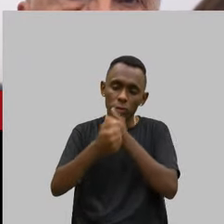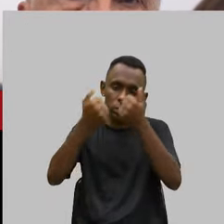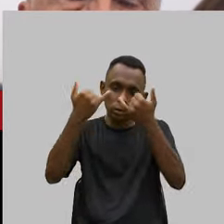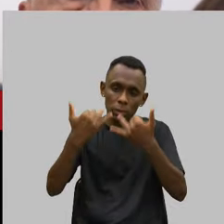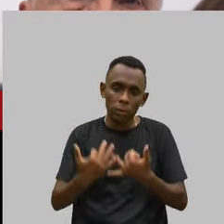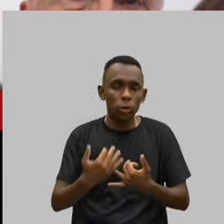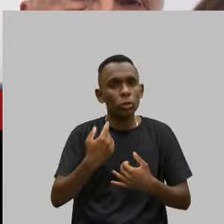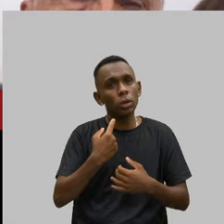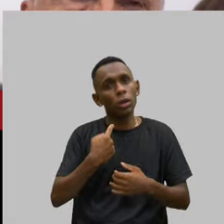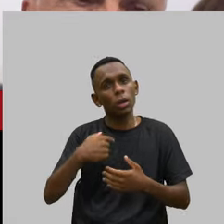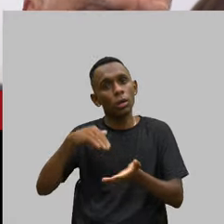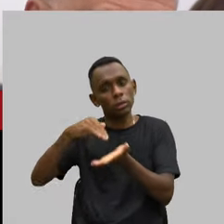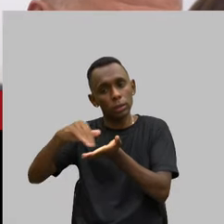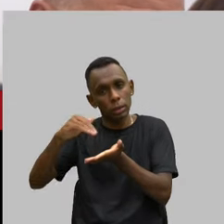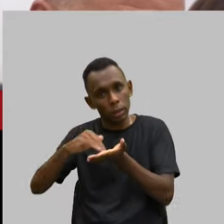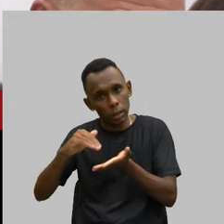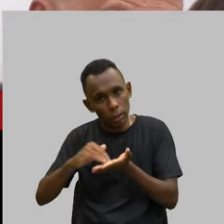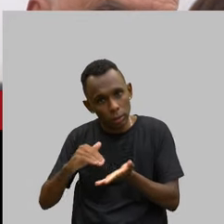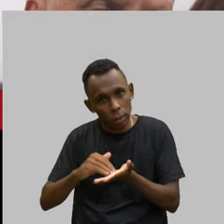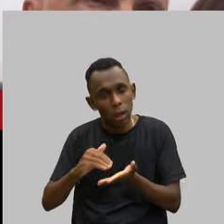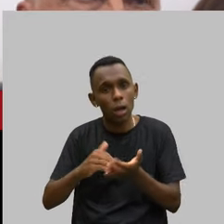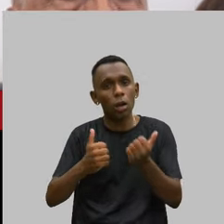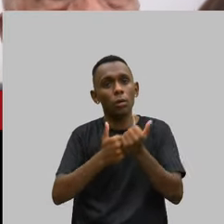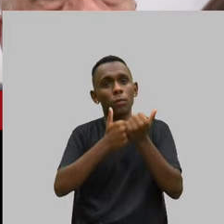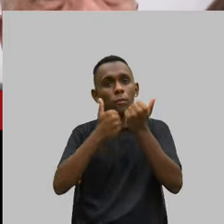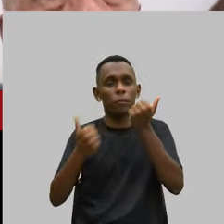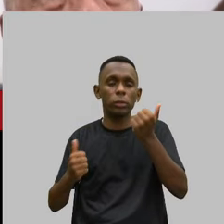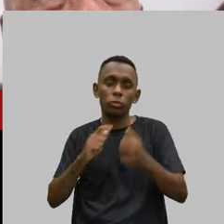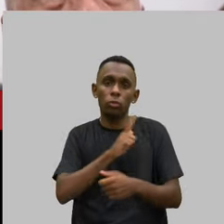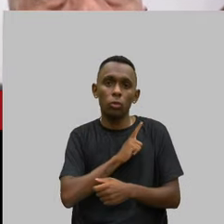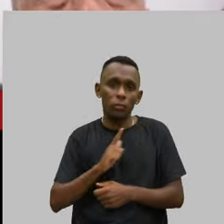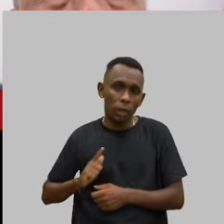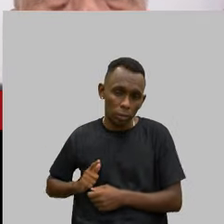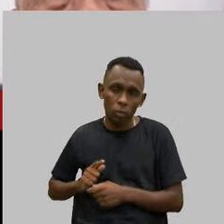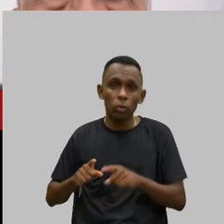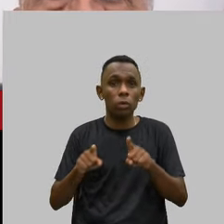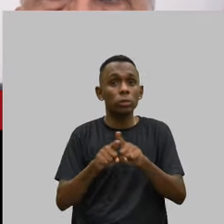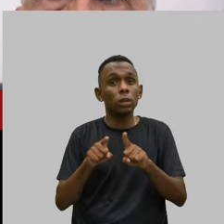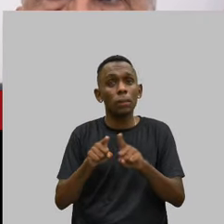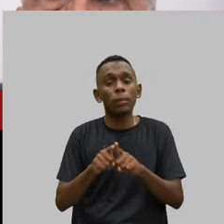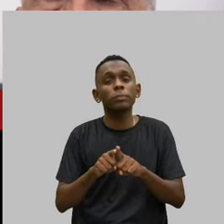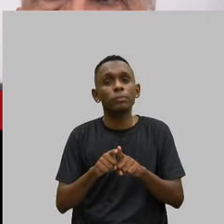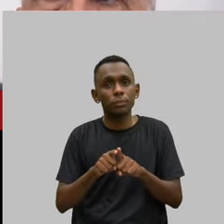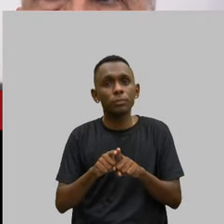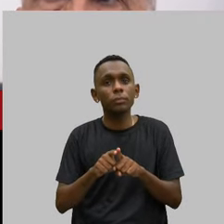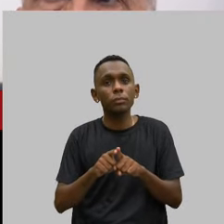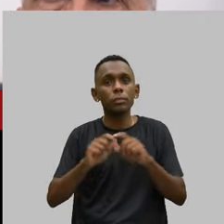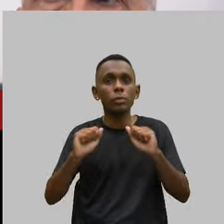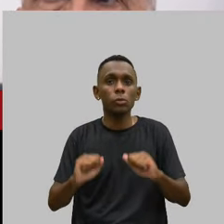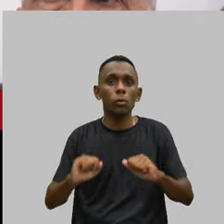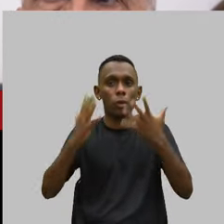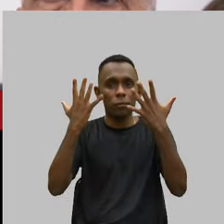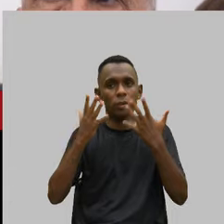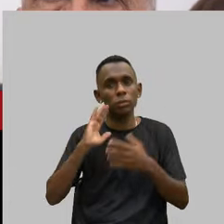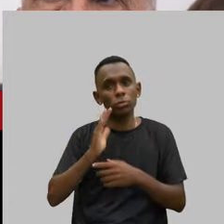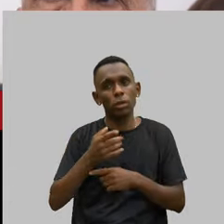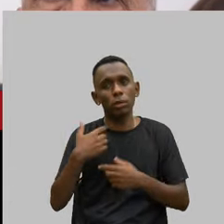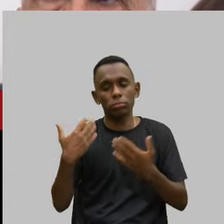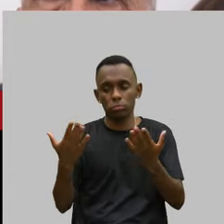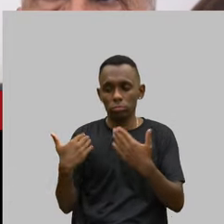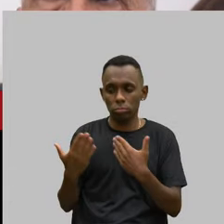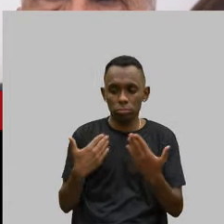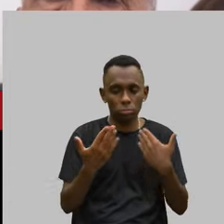secretário Gustavo Valadares ao vice-governador Mateus Salvo engano Em algum momento em algum evento já tratei disso com o governador Romeu